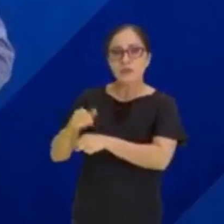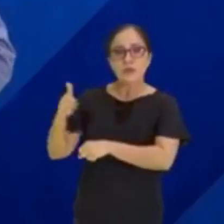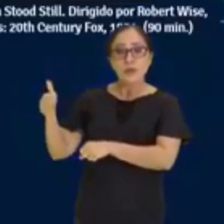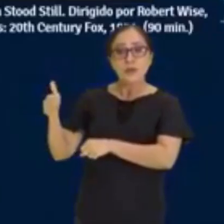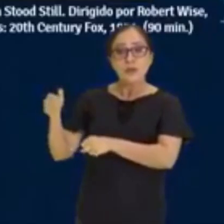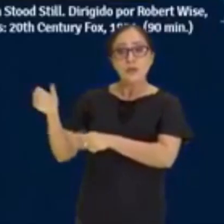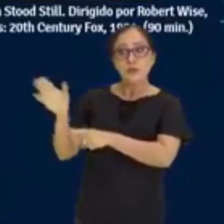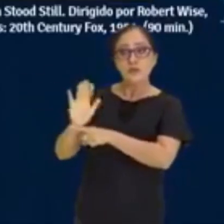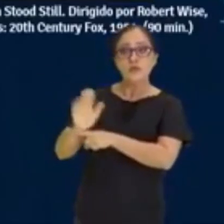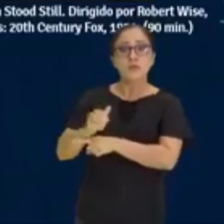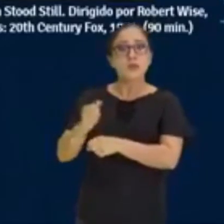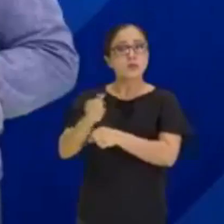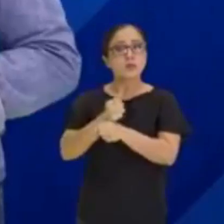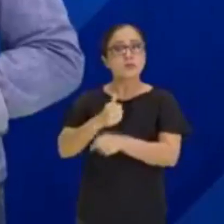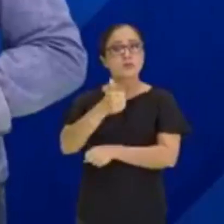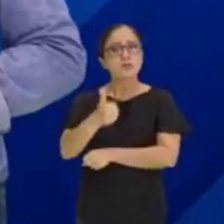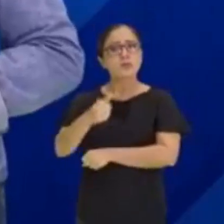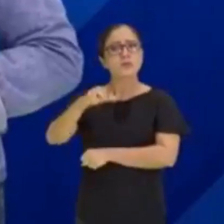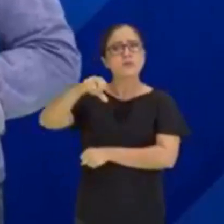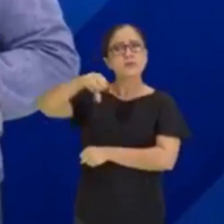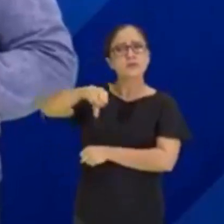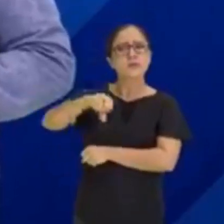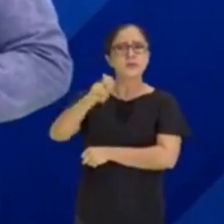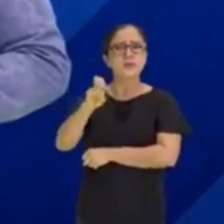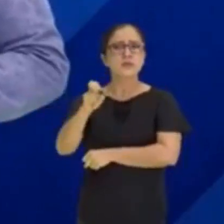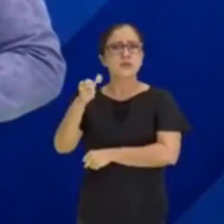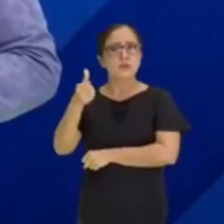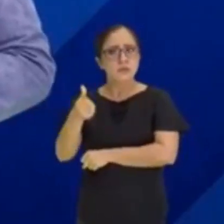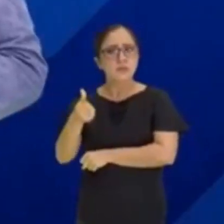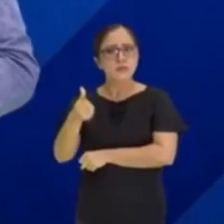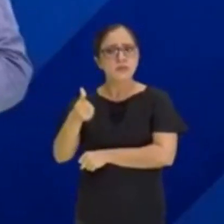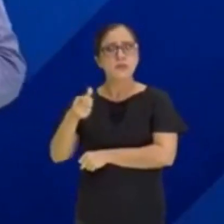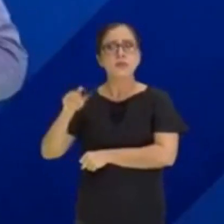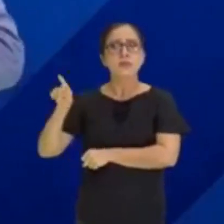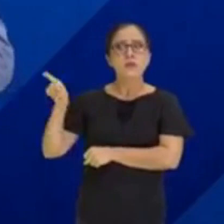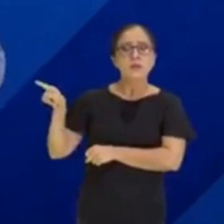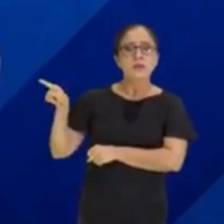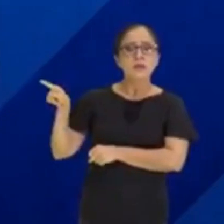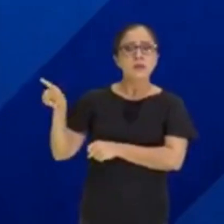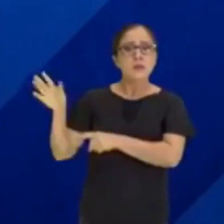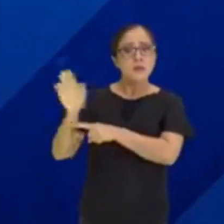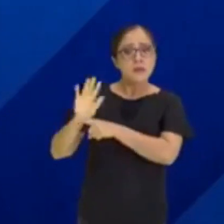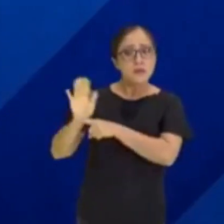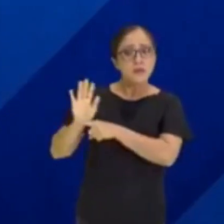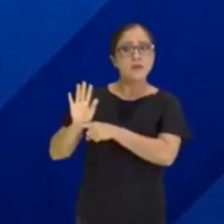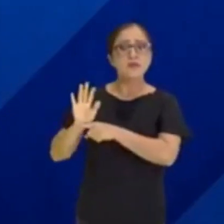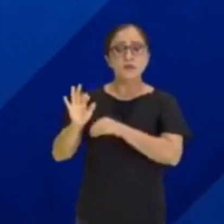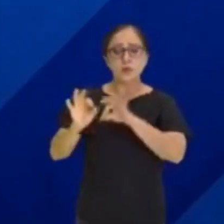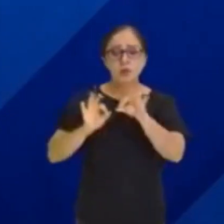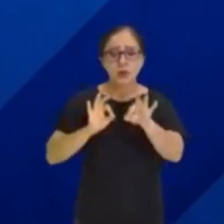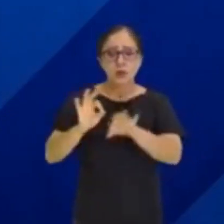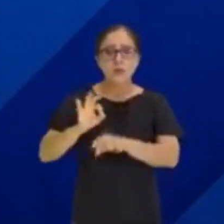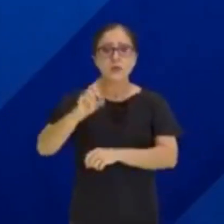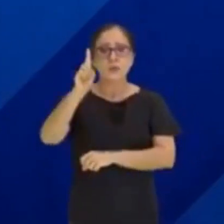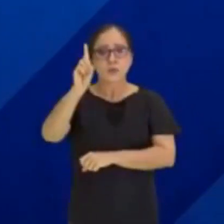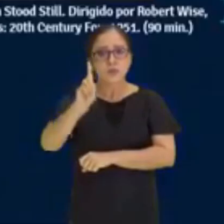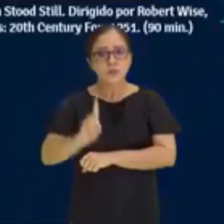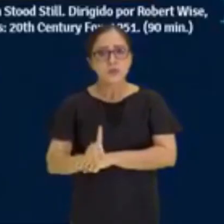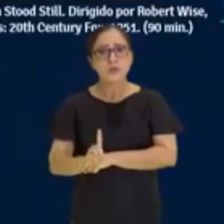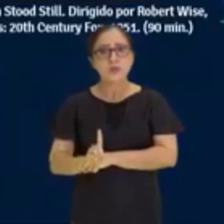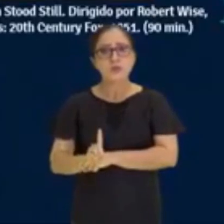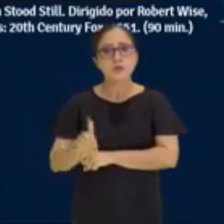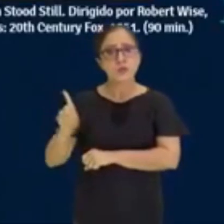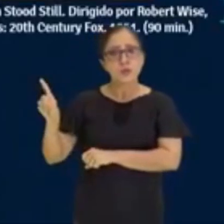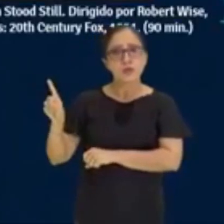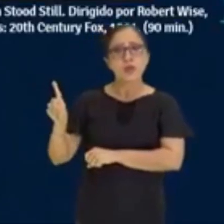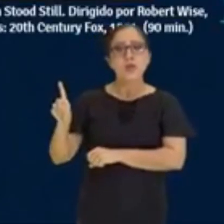1951. Esse filme, na verdade, ele foi dirigido por Robert Wise. O longa, O Dia em que a